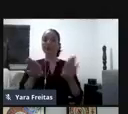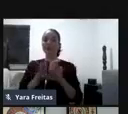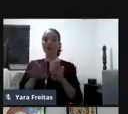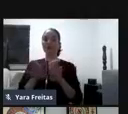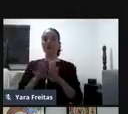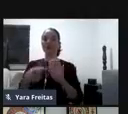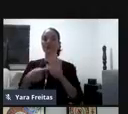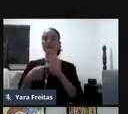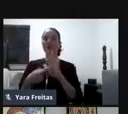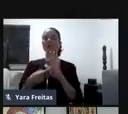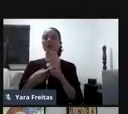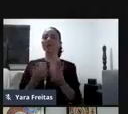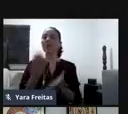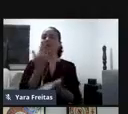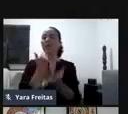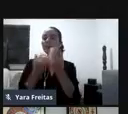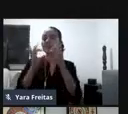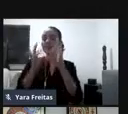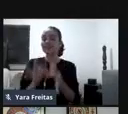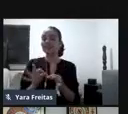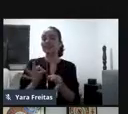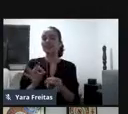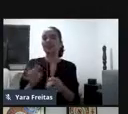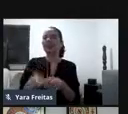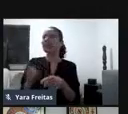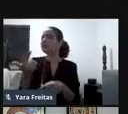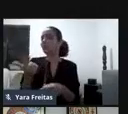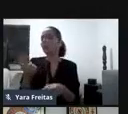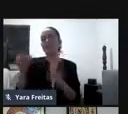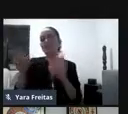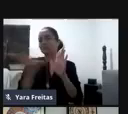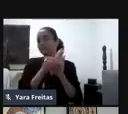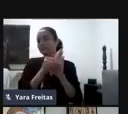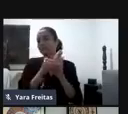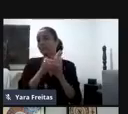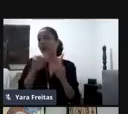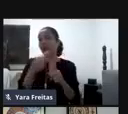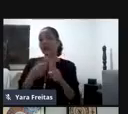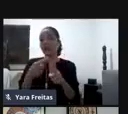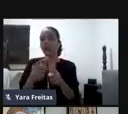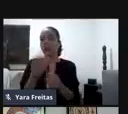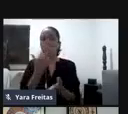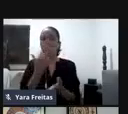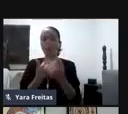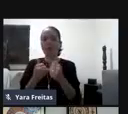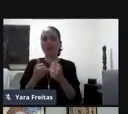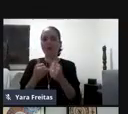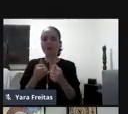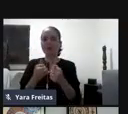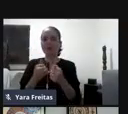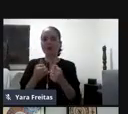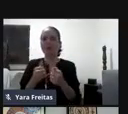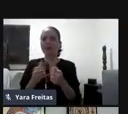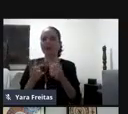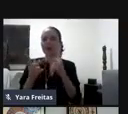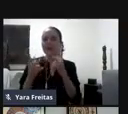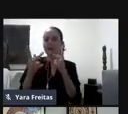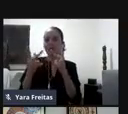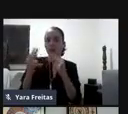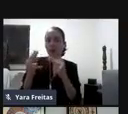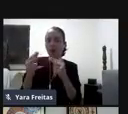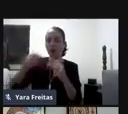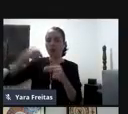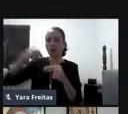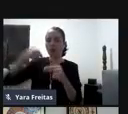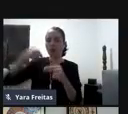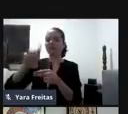da dieta, e não entrou, tá? Porque a gente sabe que a dieta do tipo mediterrâneo, que é